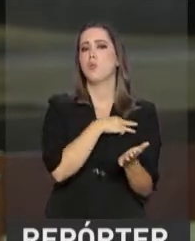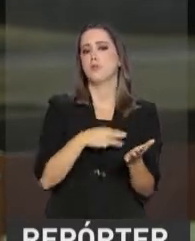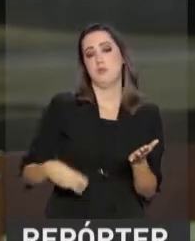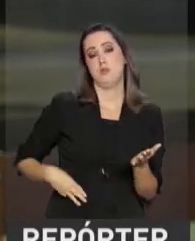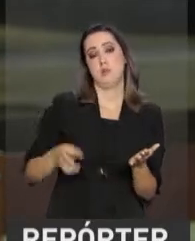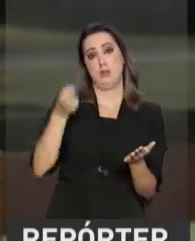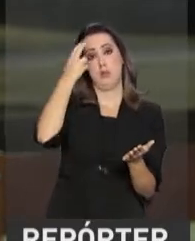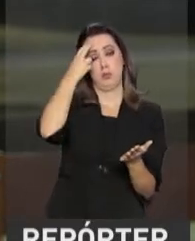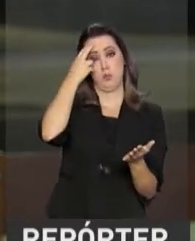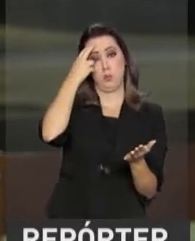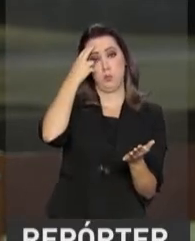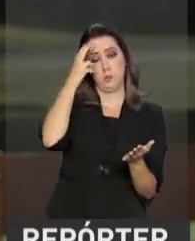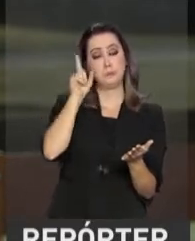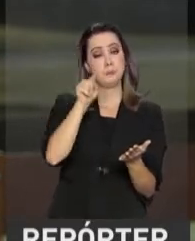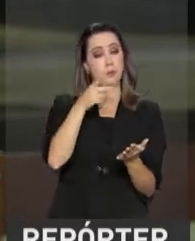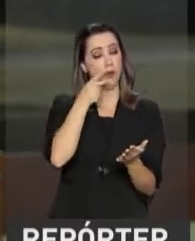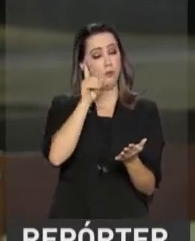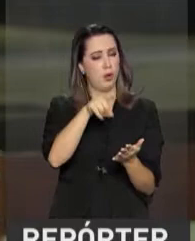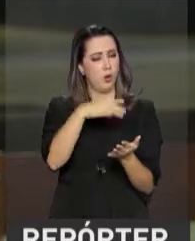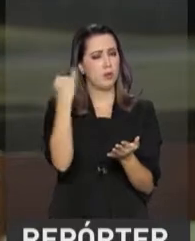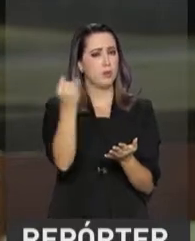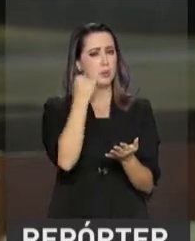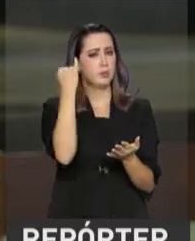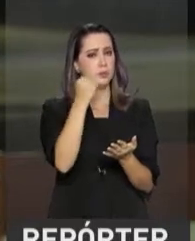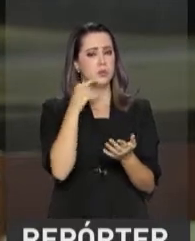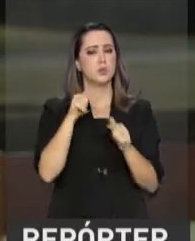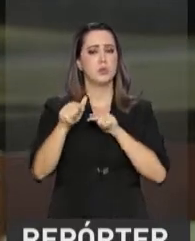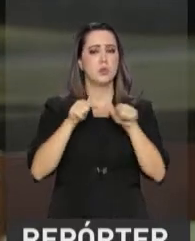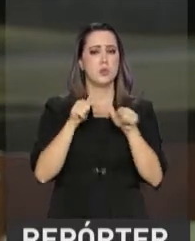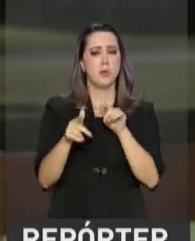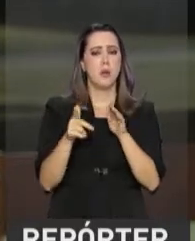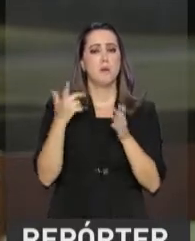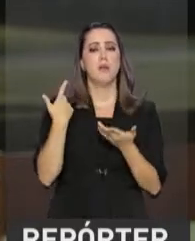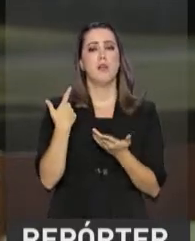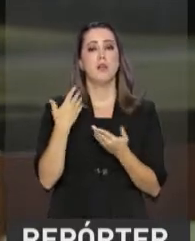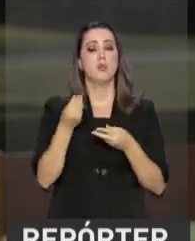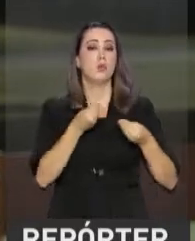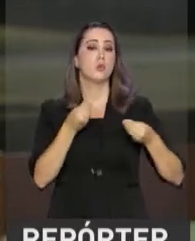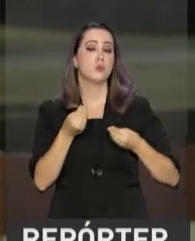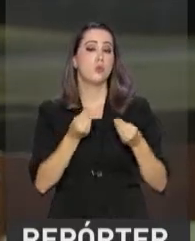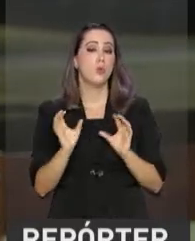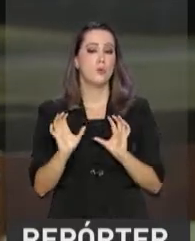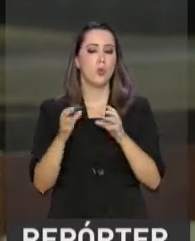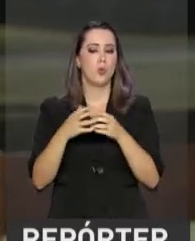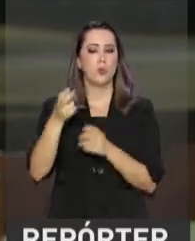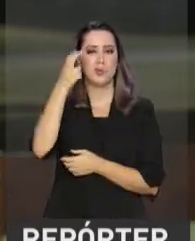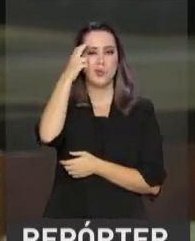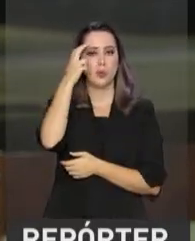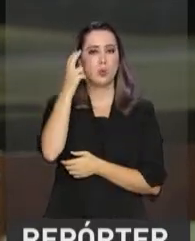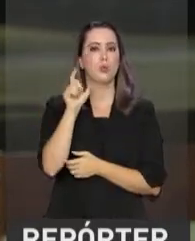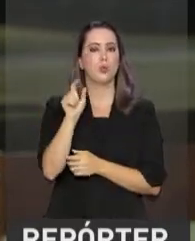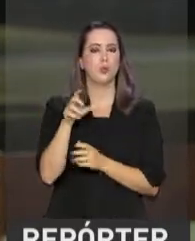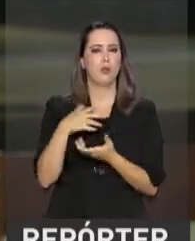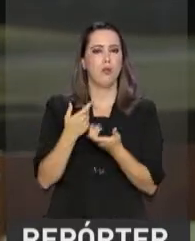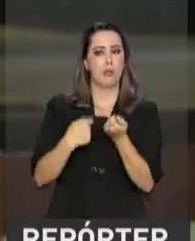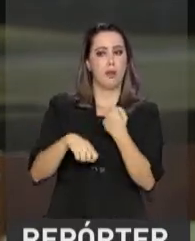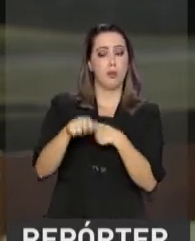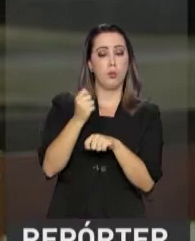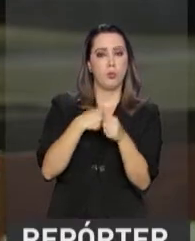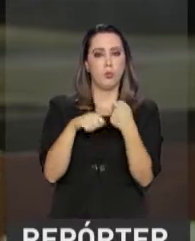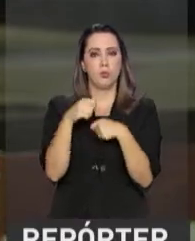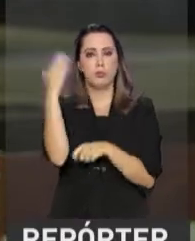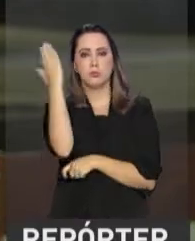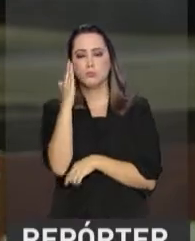da Cultura, reforçou e destacou o papel do setor cultura para a economia brasileira, para